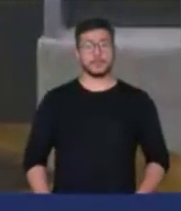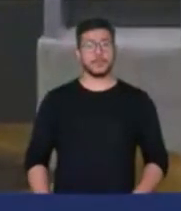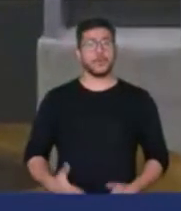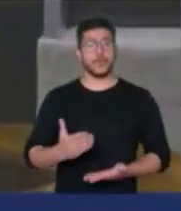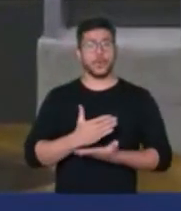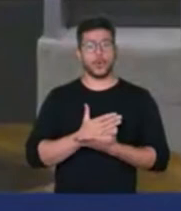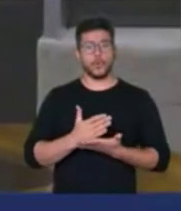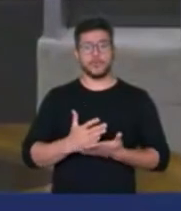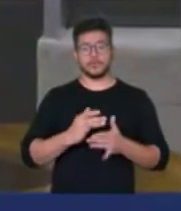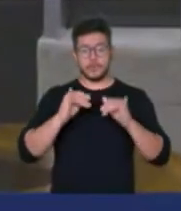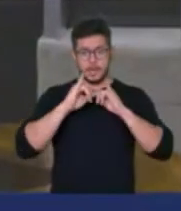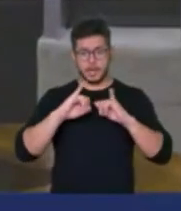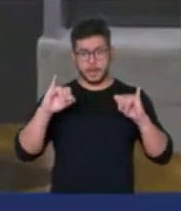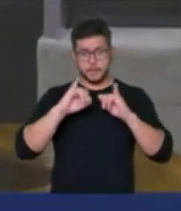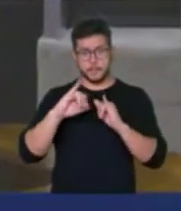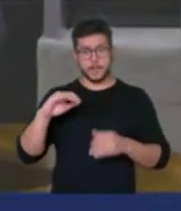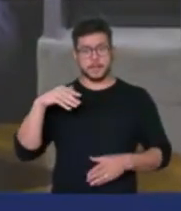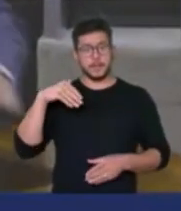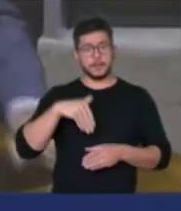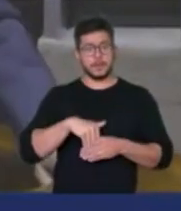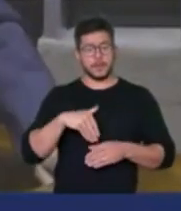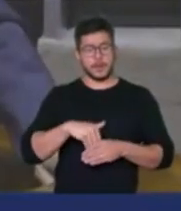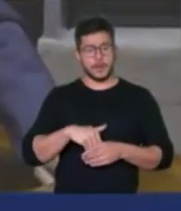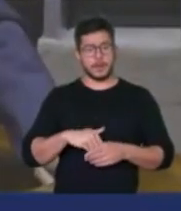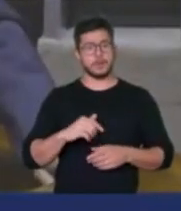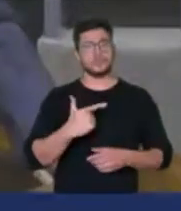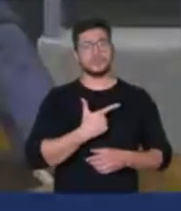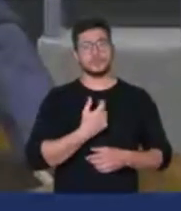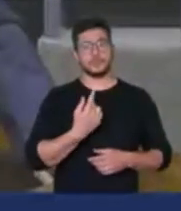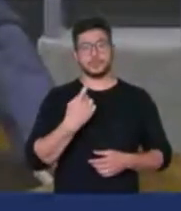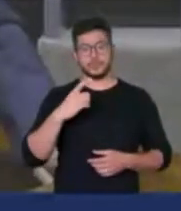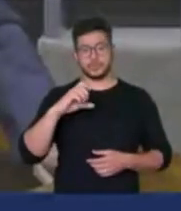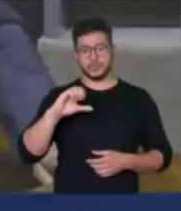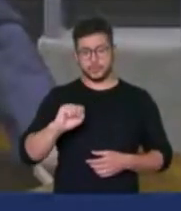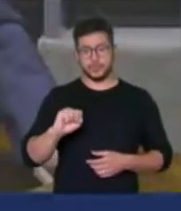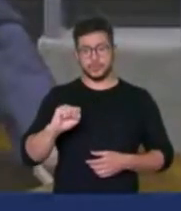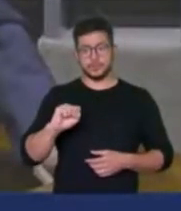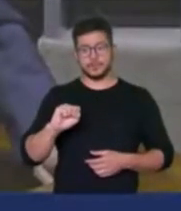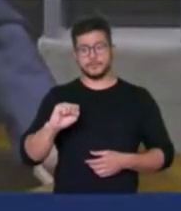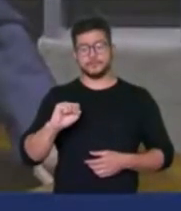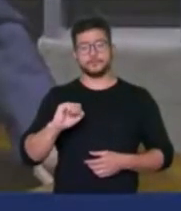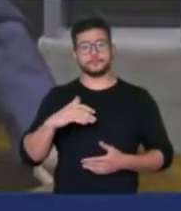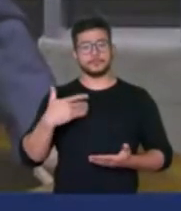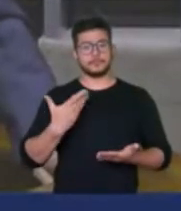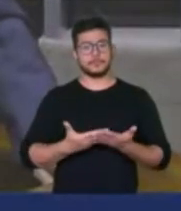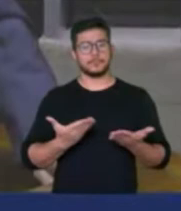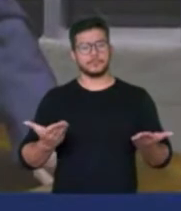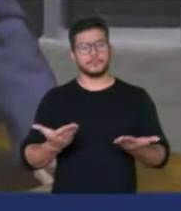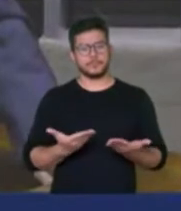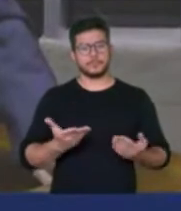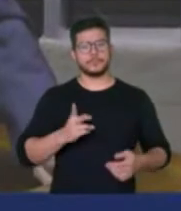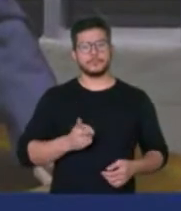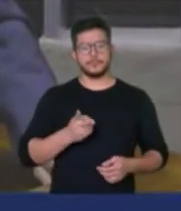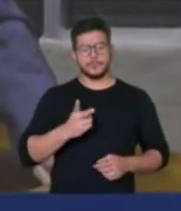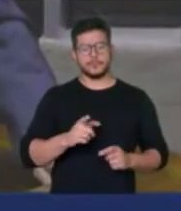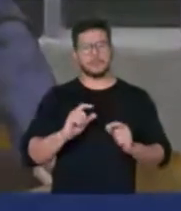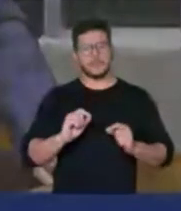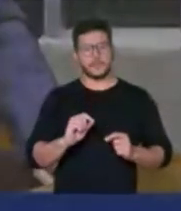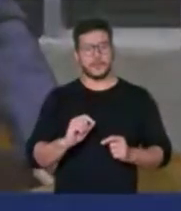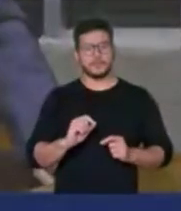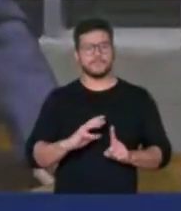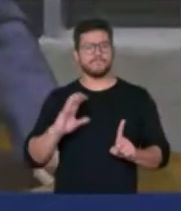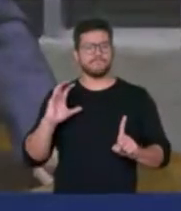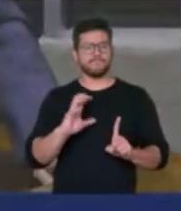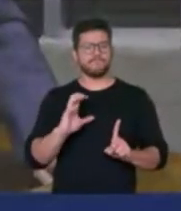de 2018, do primeiro dia do seu governo, com o objetivo de intimidar aqueles que se